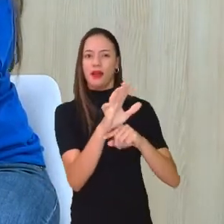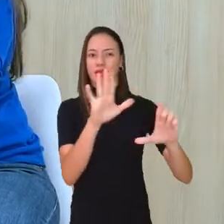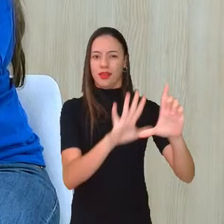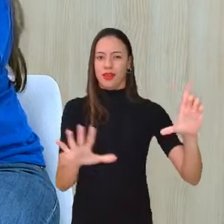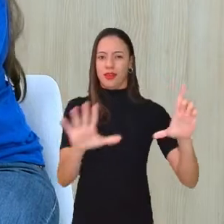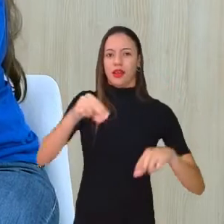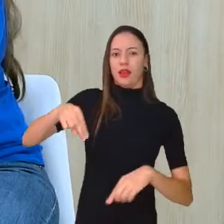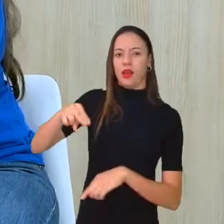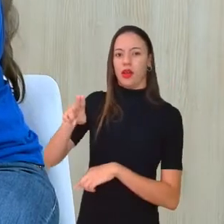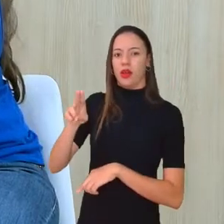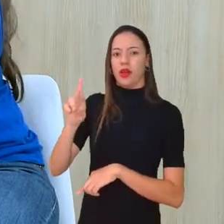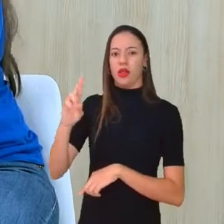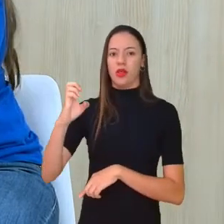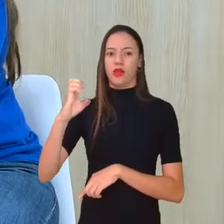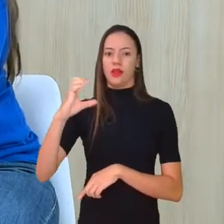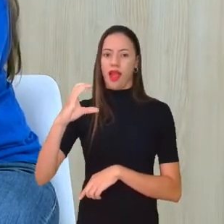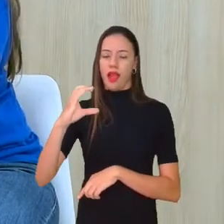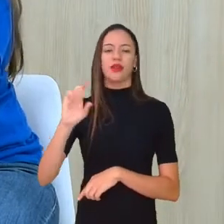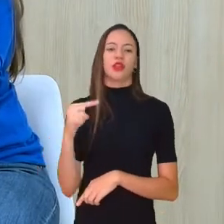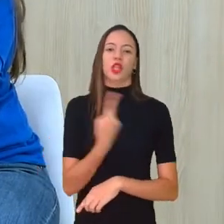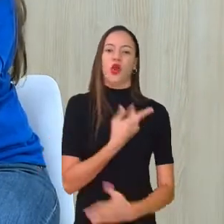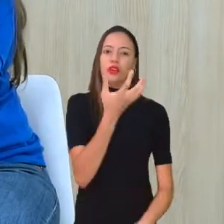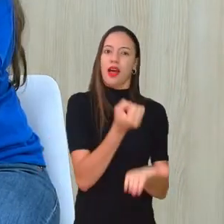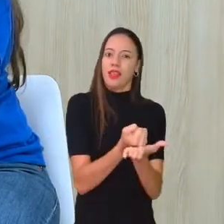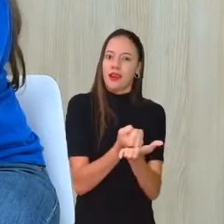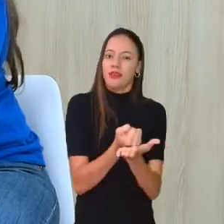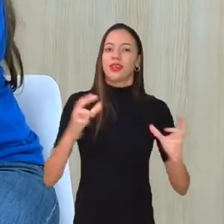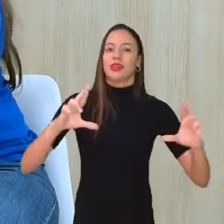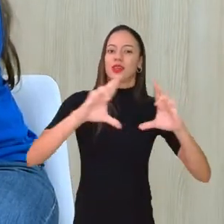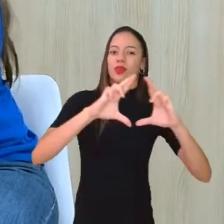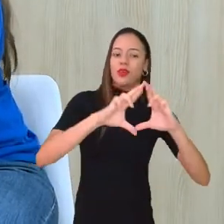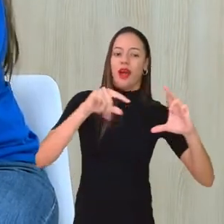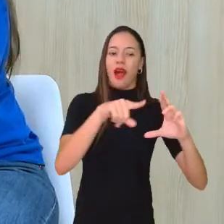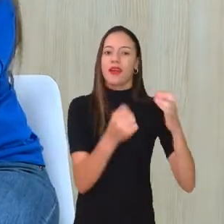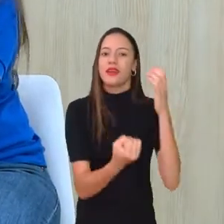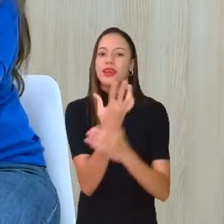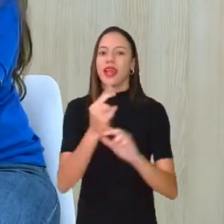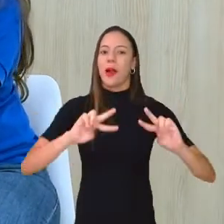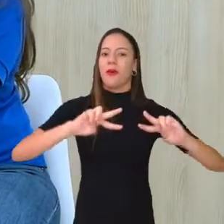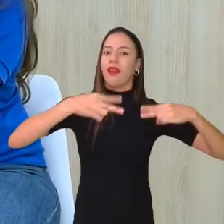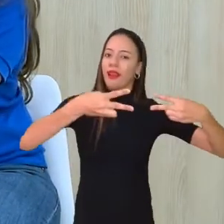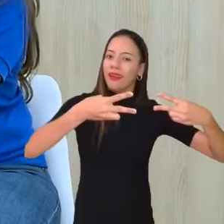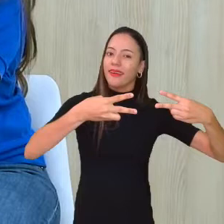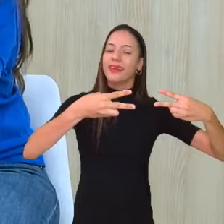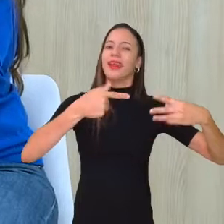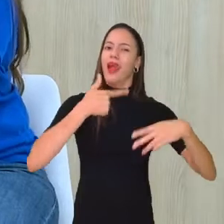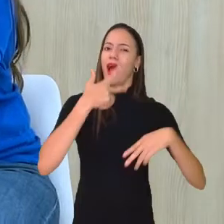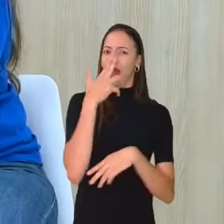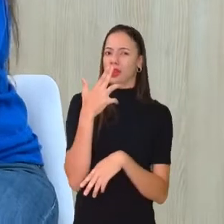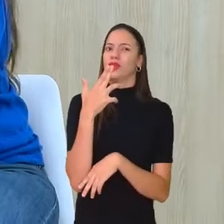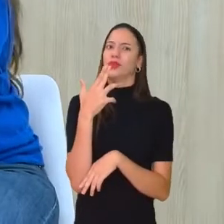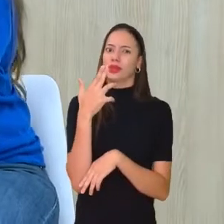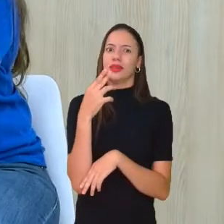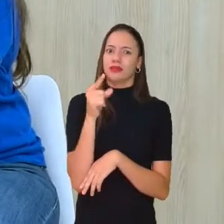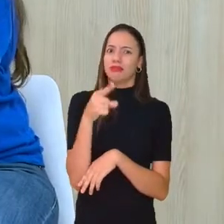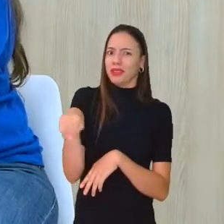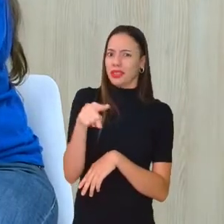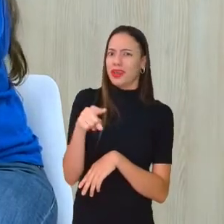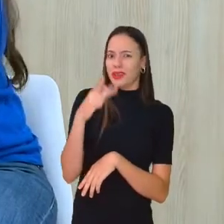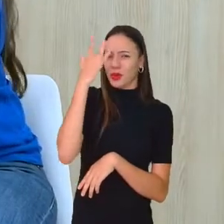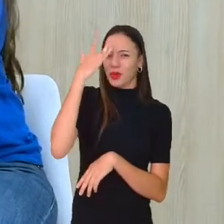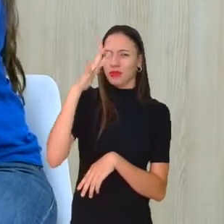Unirec, primeiro a gente salva lá no Google Drive, gera um link, ó, não sei não, hein? Mas é por aí, né,